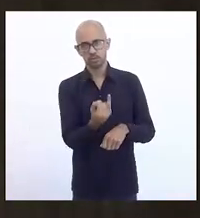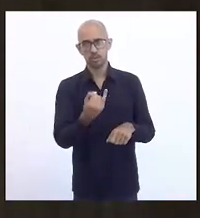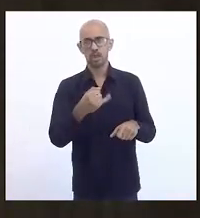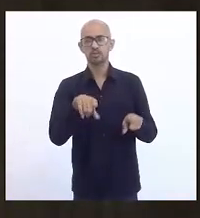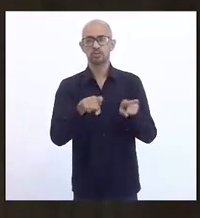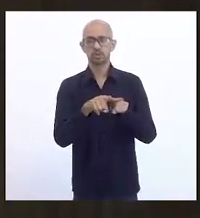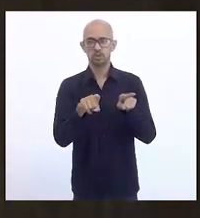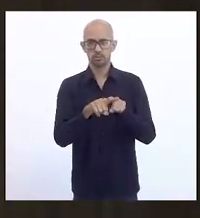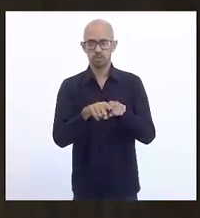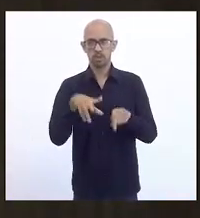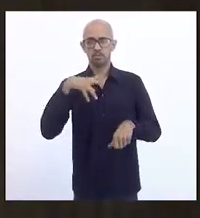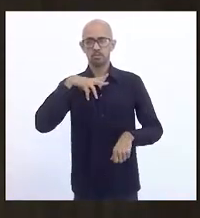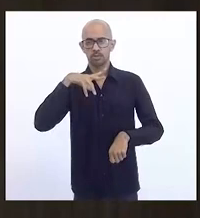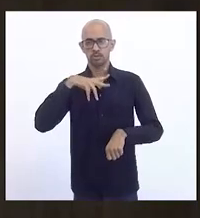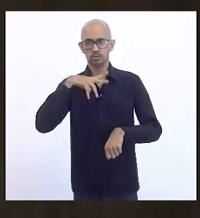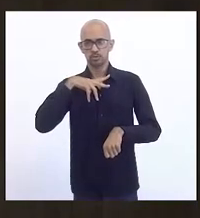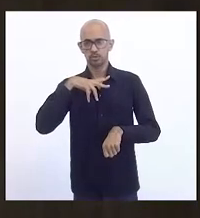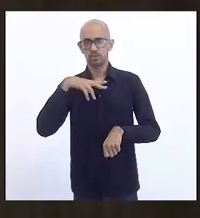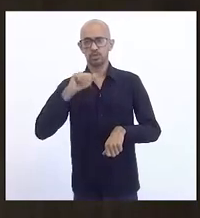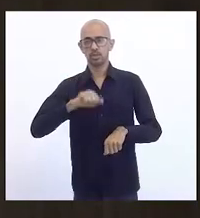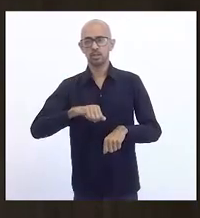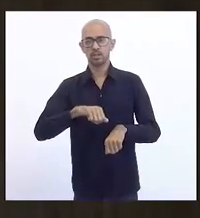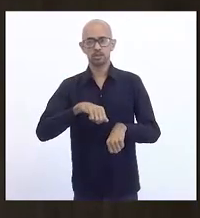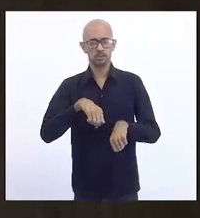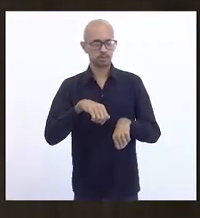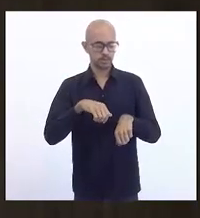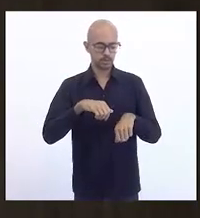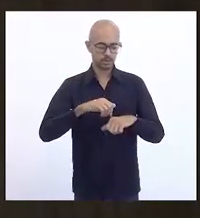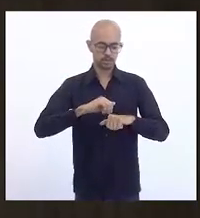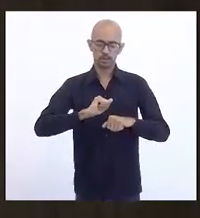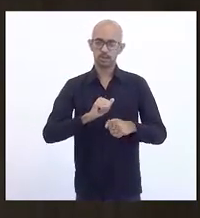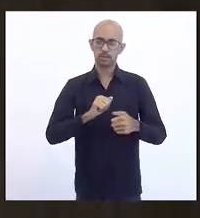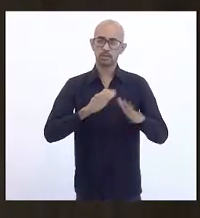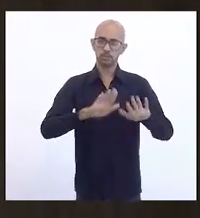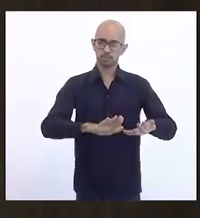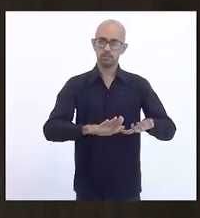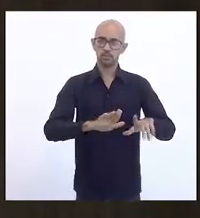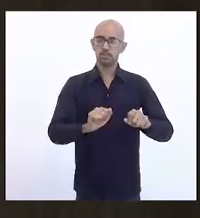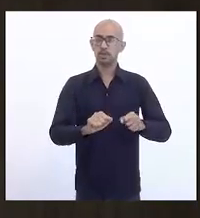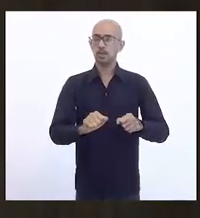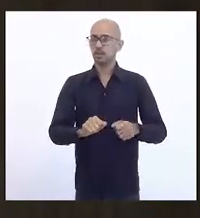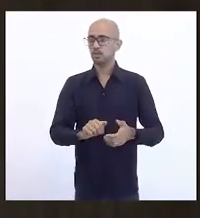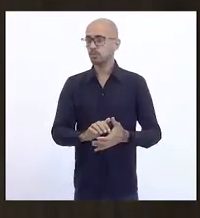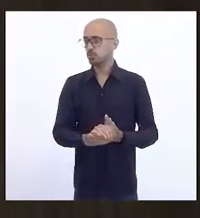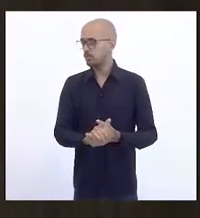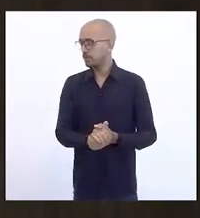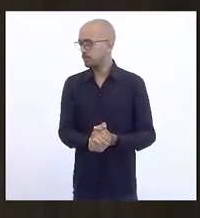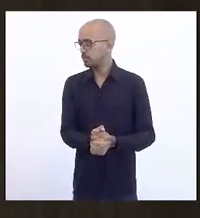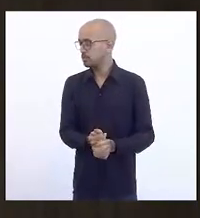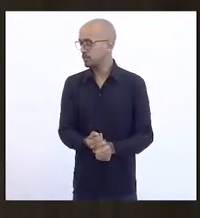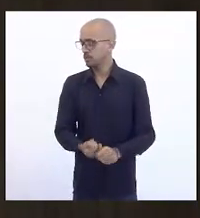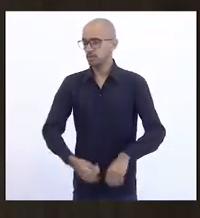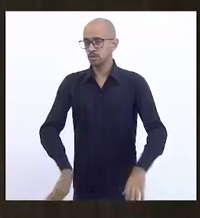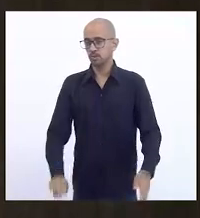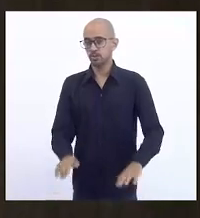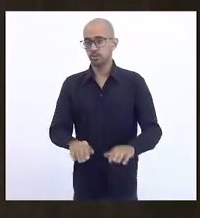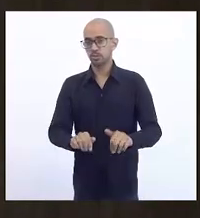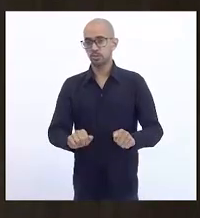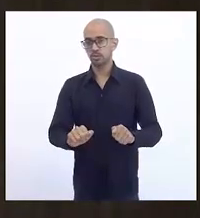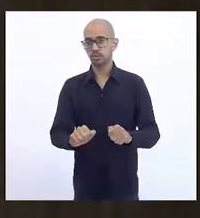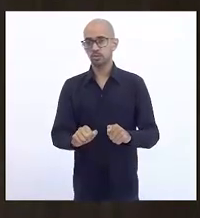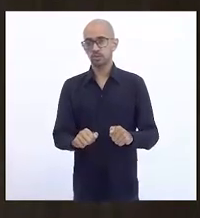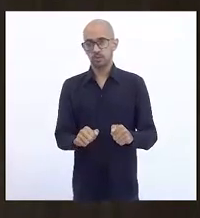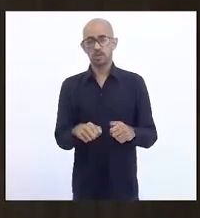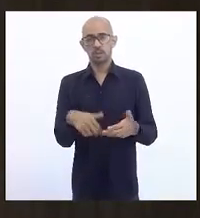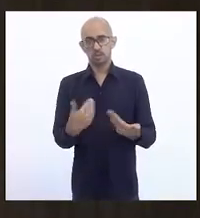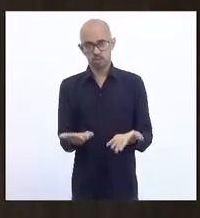fala em discussão aqui na matéria. Mas dentro do parecer da Comissão de Cultura, pensando